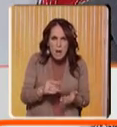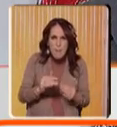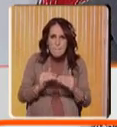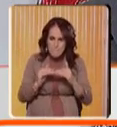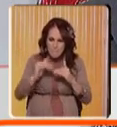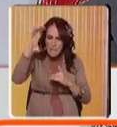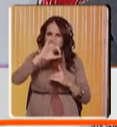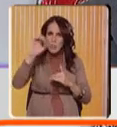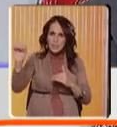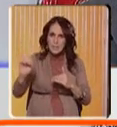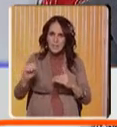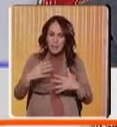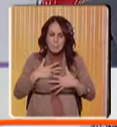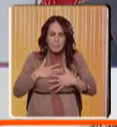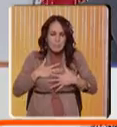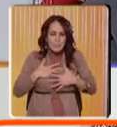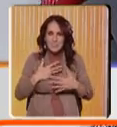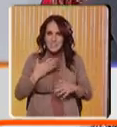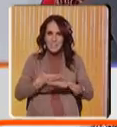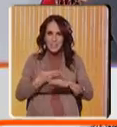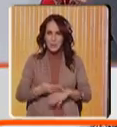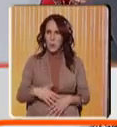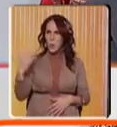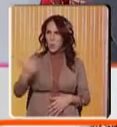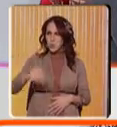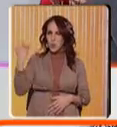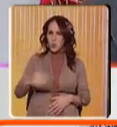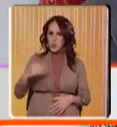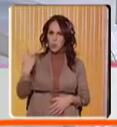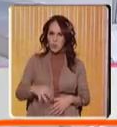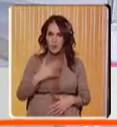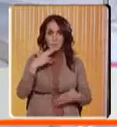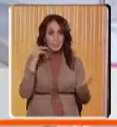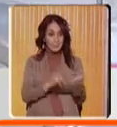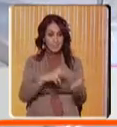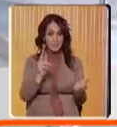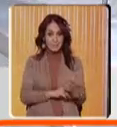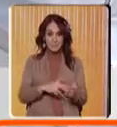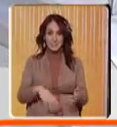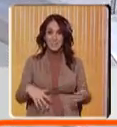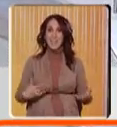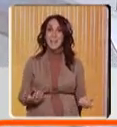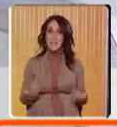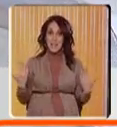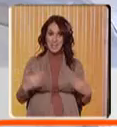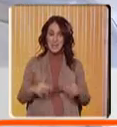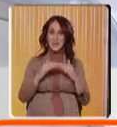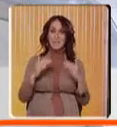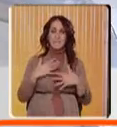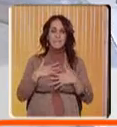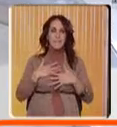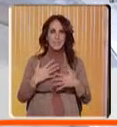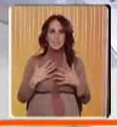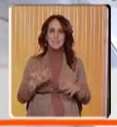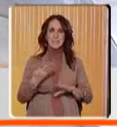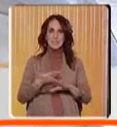Exatamente. Há esperança, minhas senhoras! Com mais de 80? Exatamente. Ou seja, aliás... Já dão graças a Deus. Os níveis de satisfação